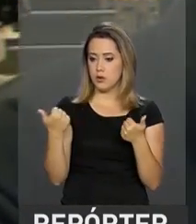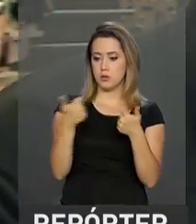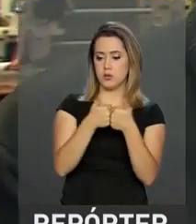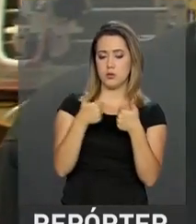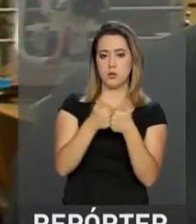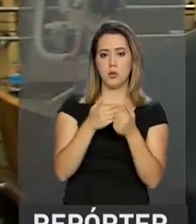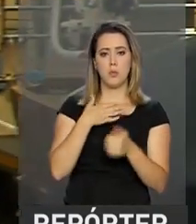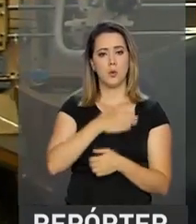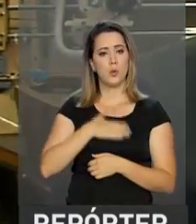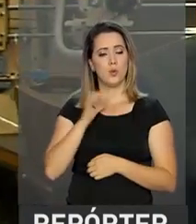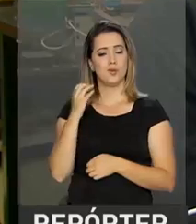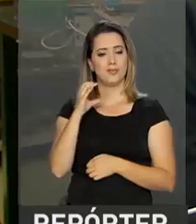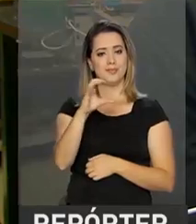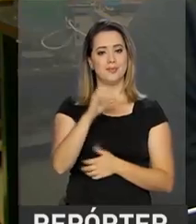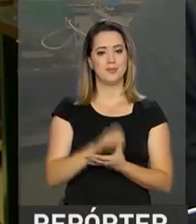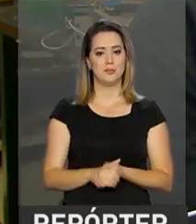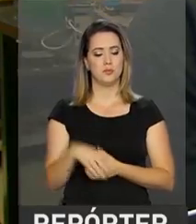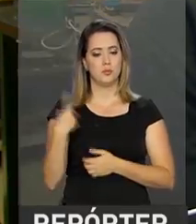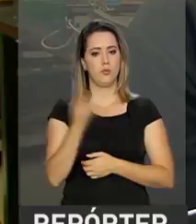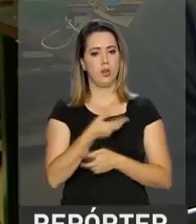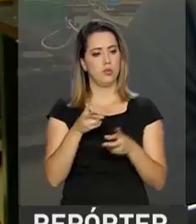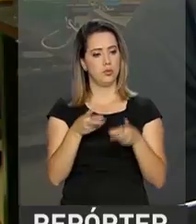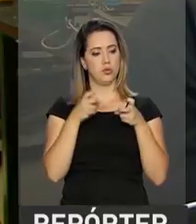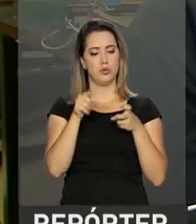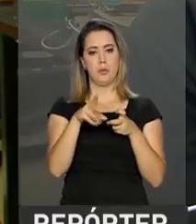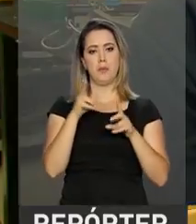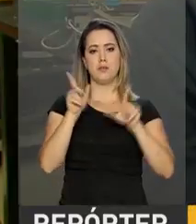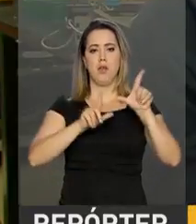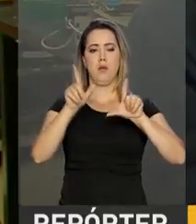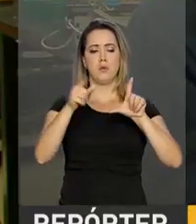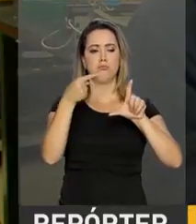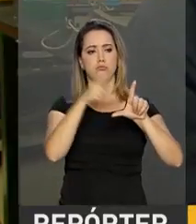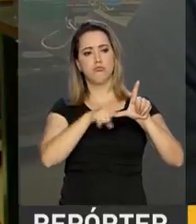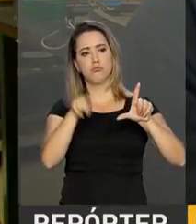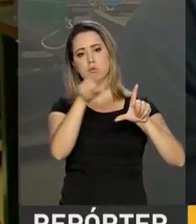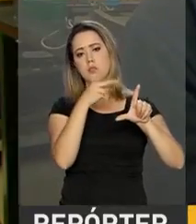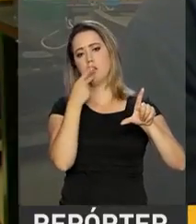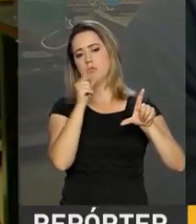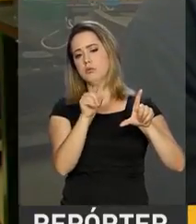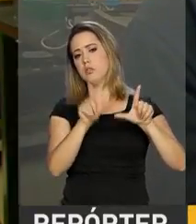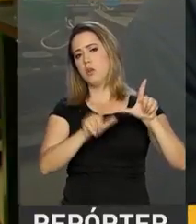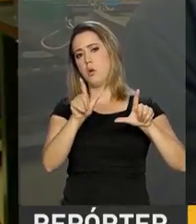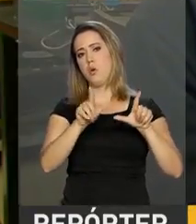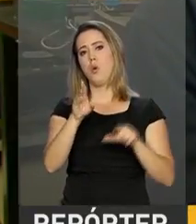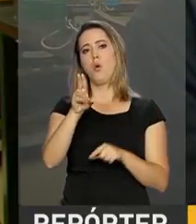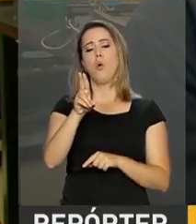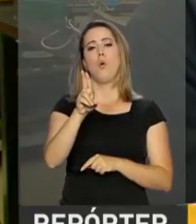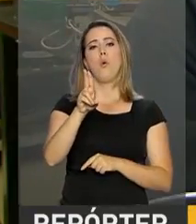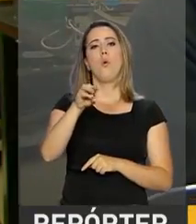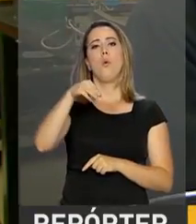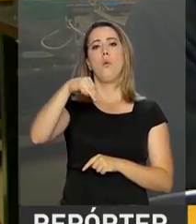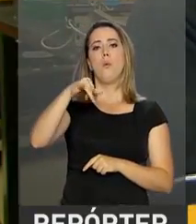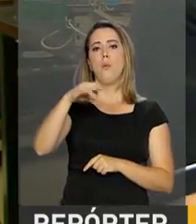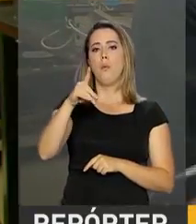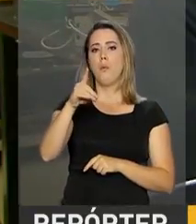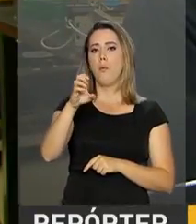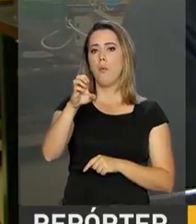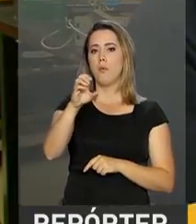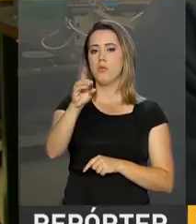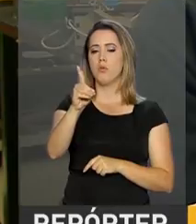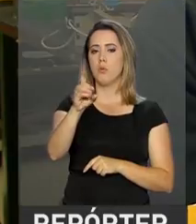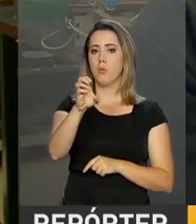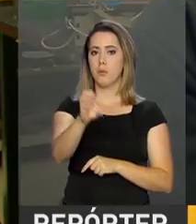do gosto pela ciência a gente vê na televisão transamos diz umidade e pressão de mostrar andar de